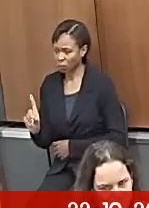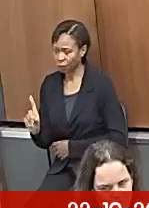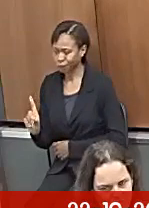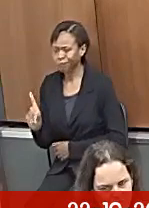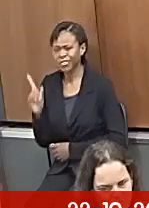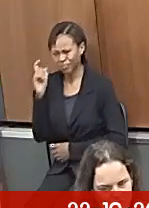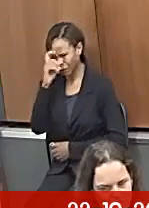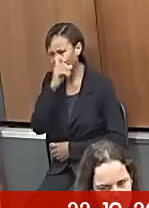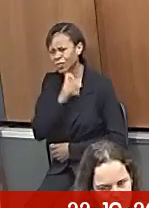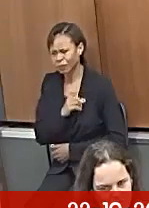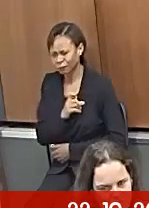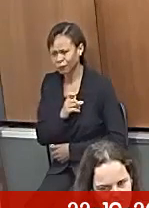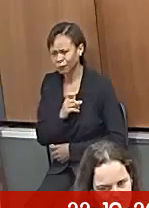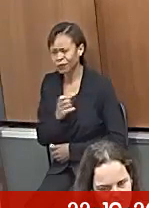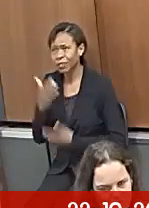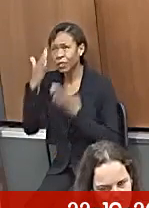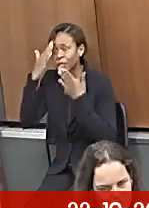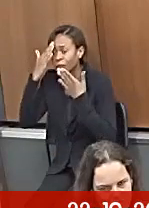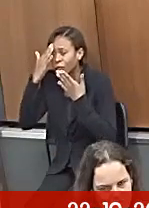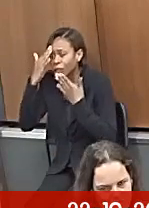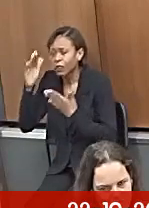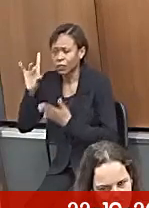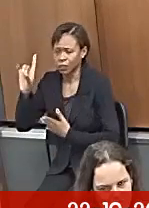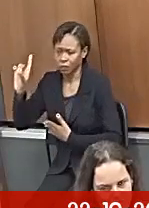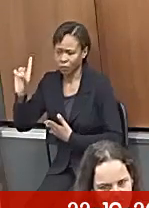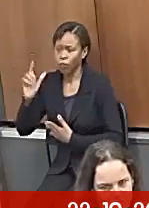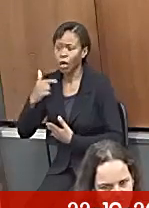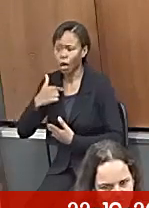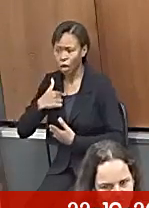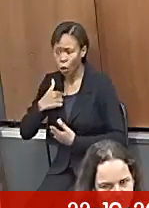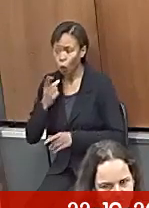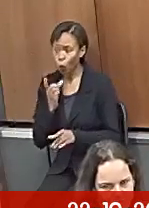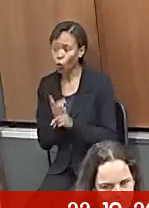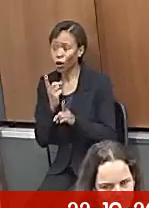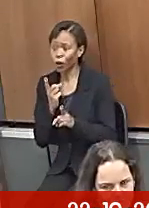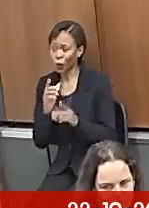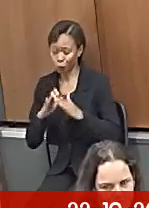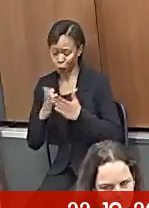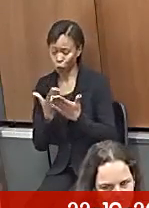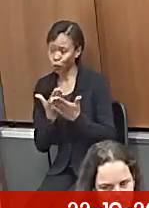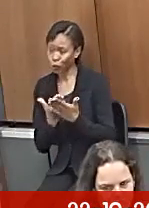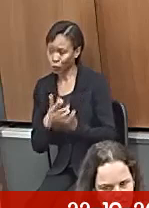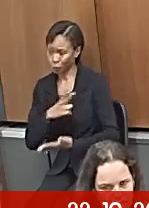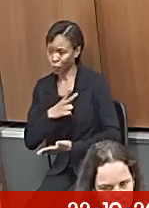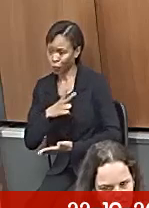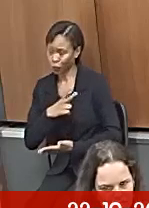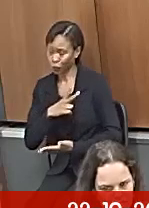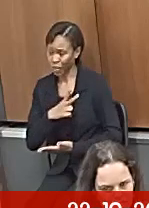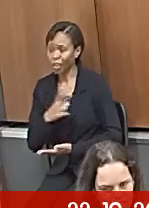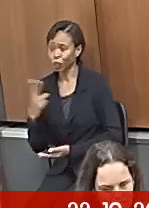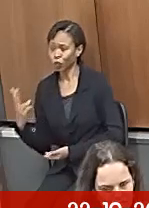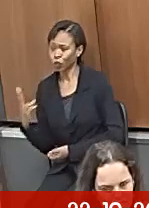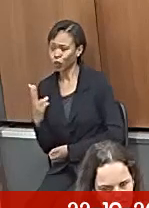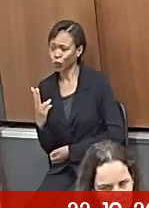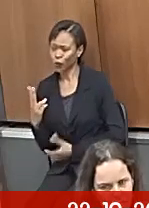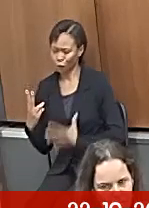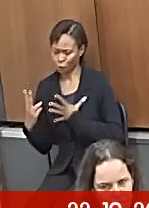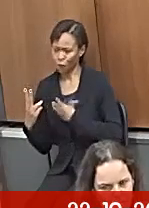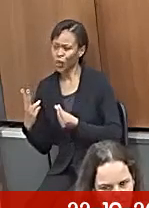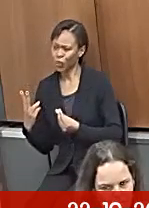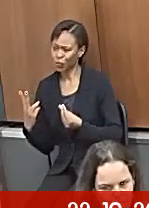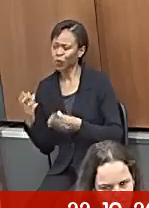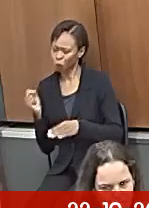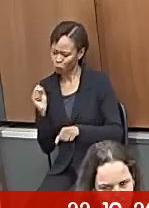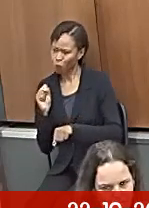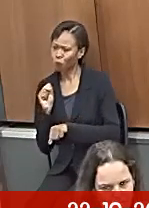Graças a Deus, eu tive a oportunidade de encontrar uma escola particular que coube os meus dois filhos.